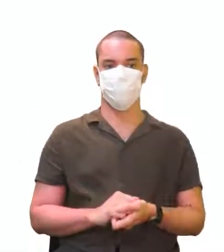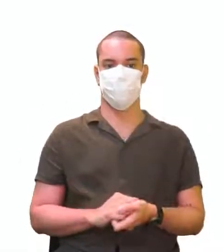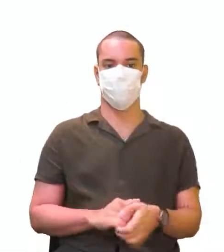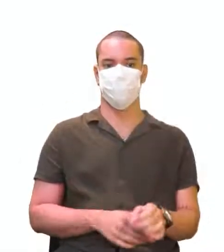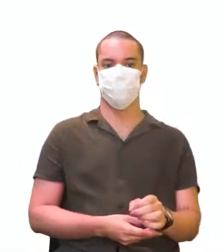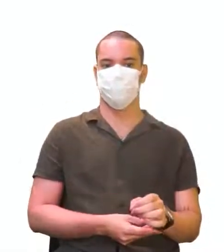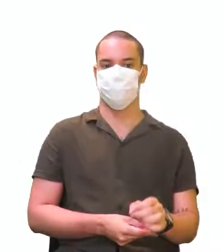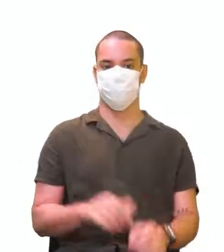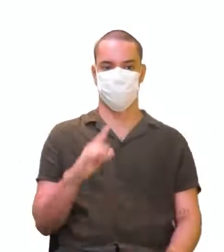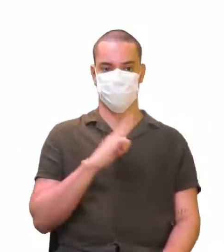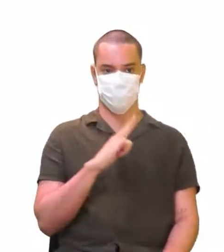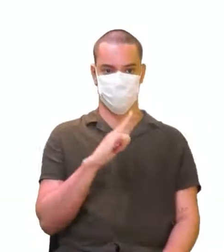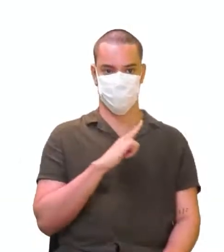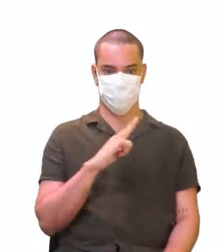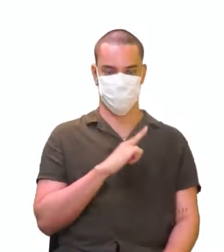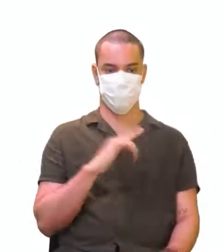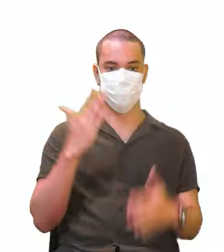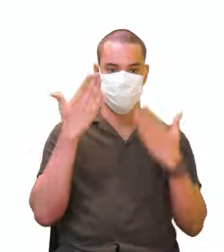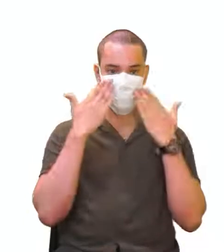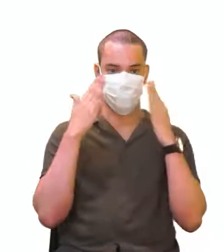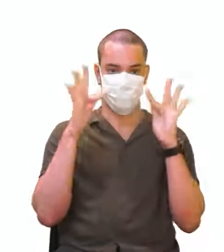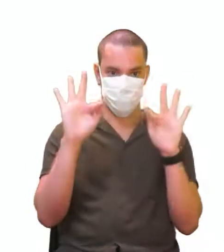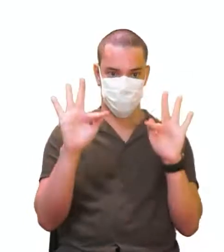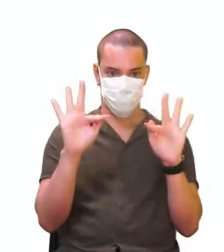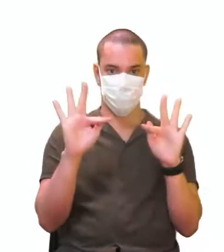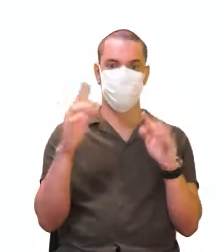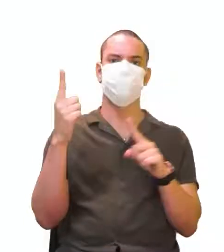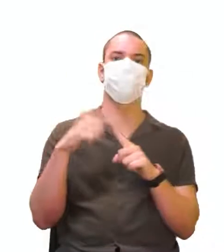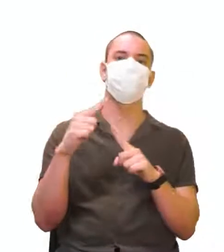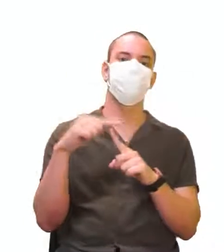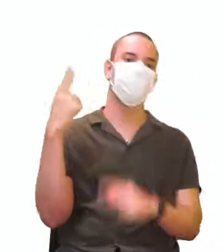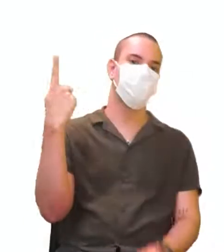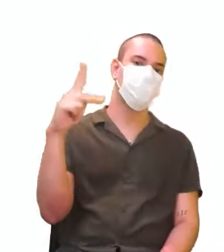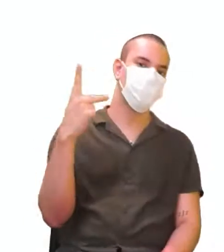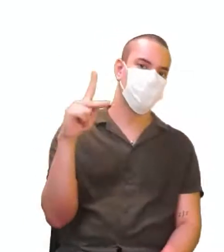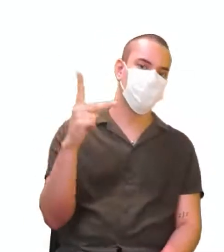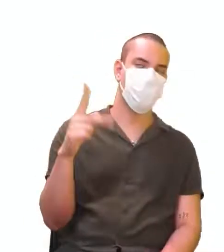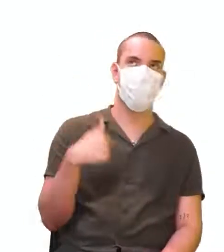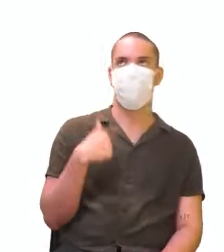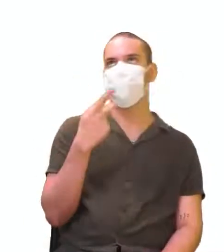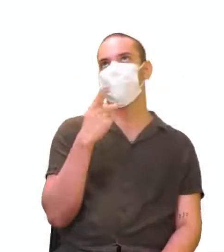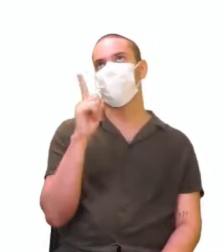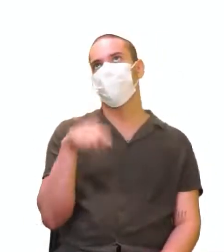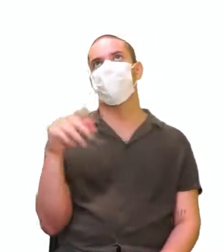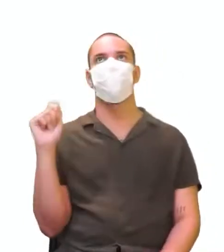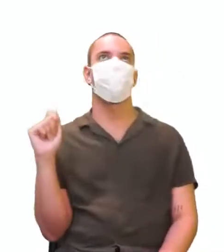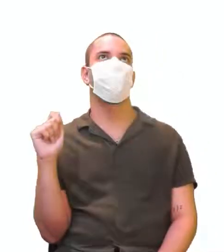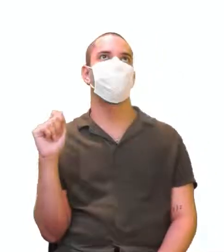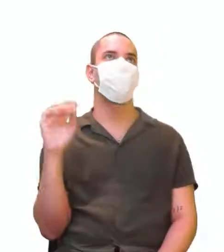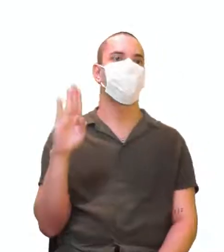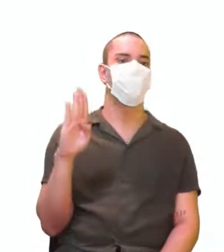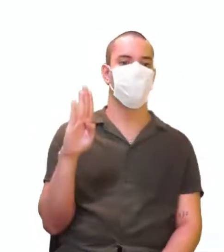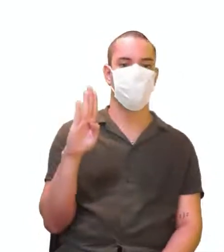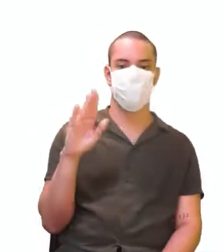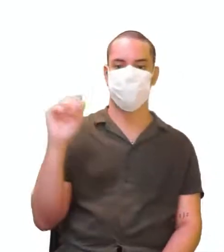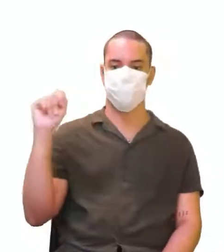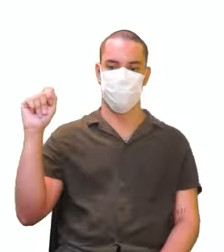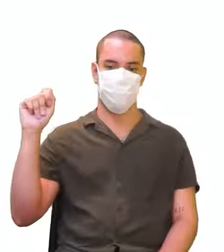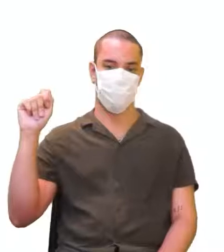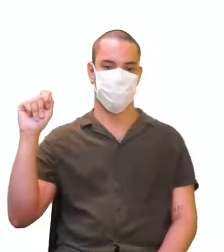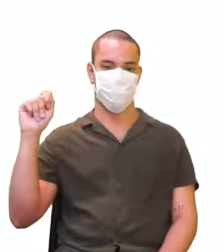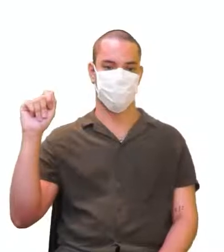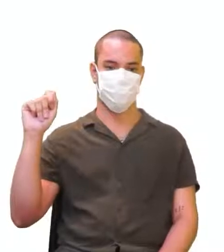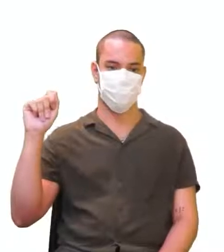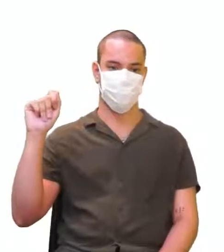você tem o fenótipo, que é quando a gente diz que tipo sanguíneo você tem, né? Aí A, B. Fala aí, Vitor, qual é o teu tipo